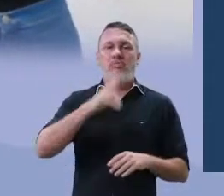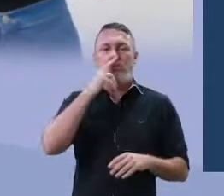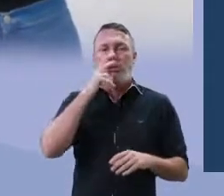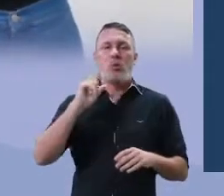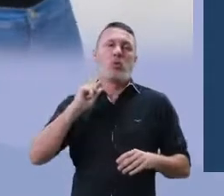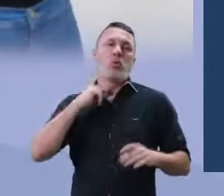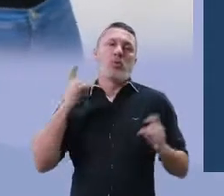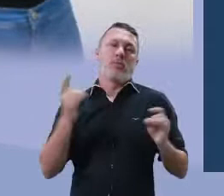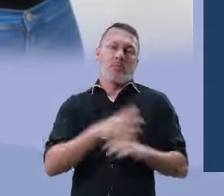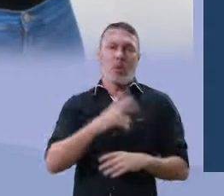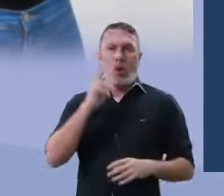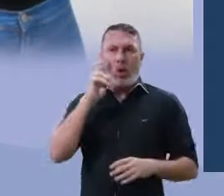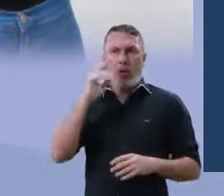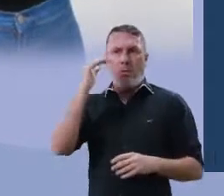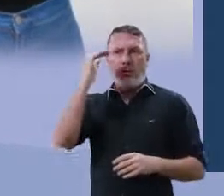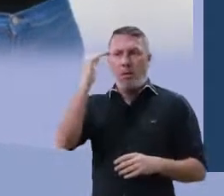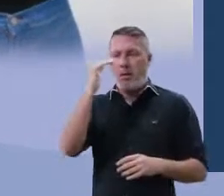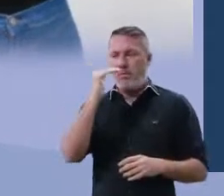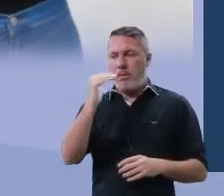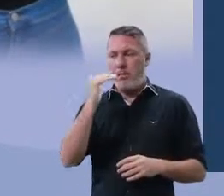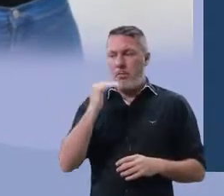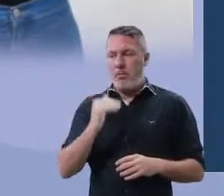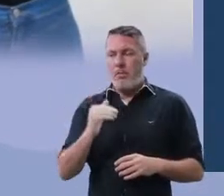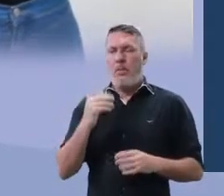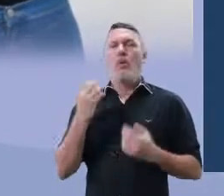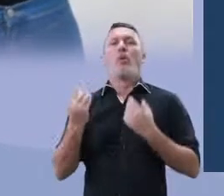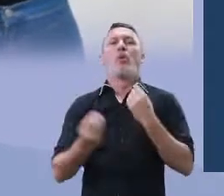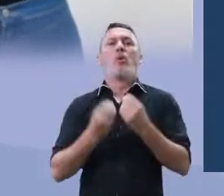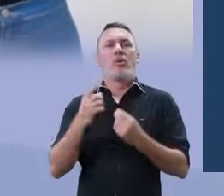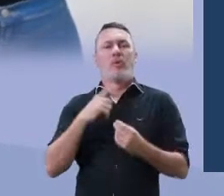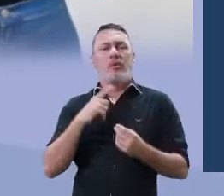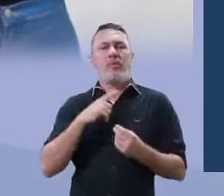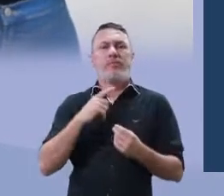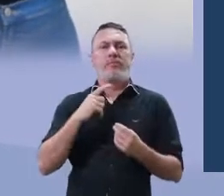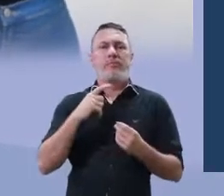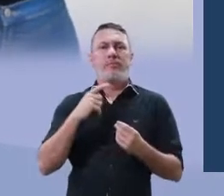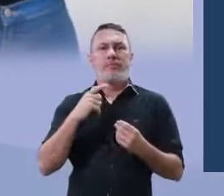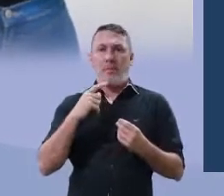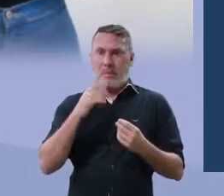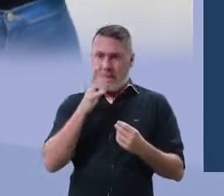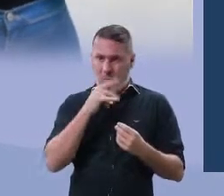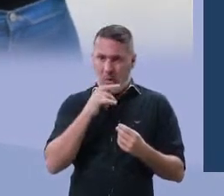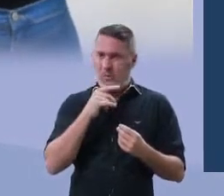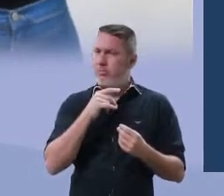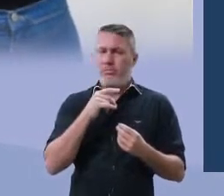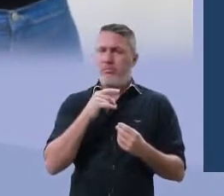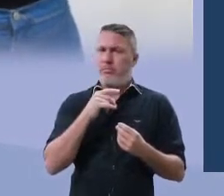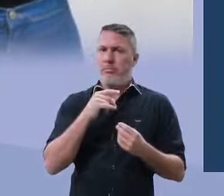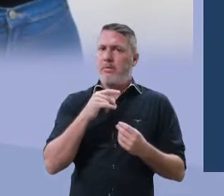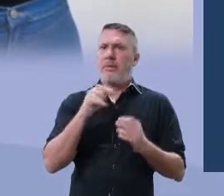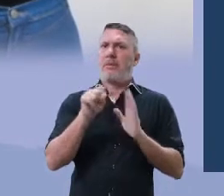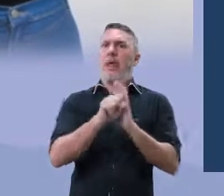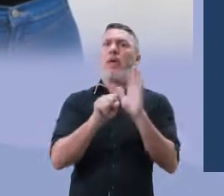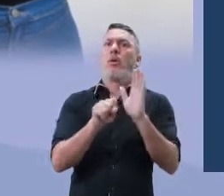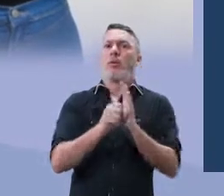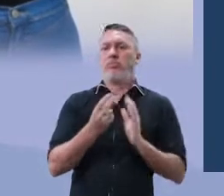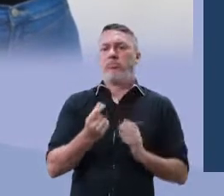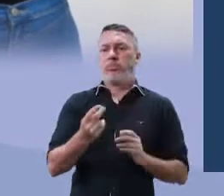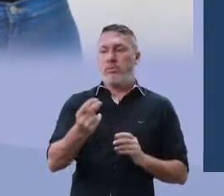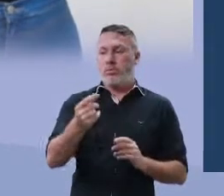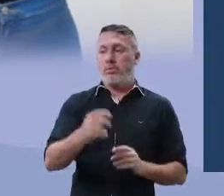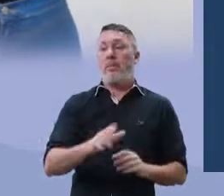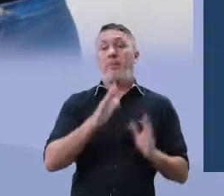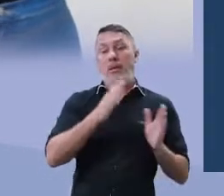lago eutrófico ou hipereutrófico. A quantidade aí, para aumentar esse aporte de nutrientes, demorou